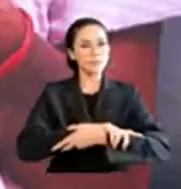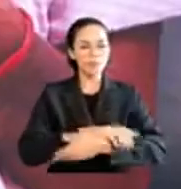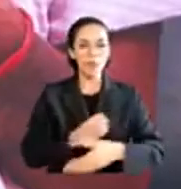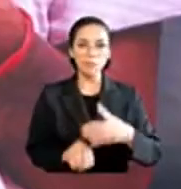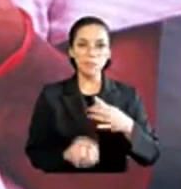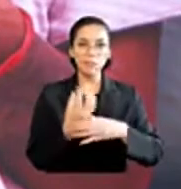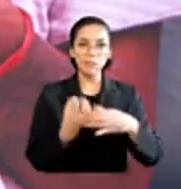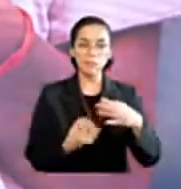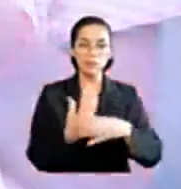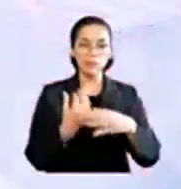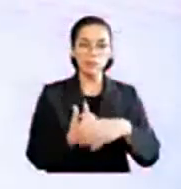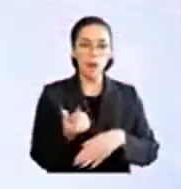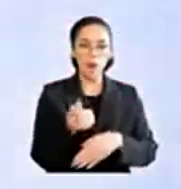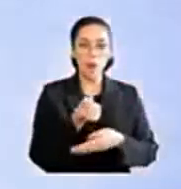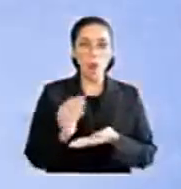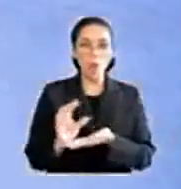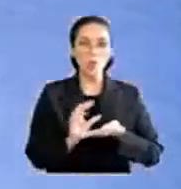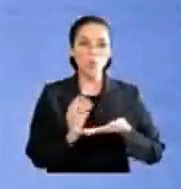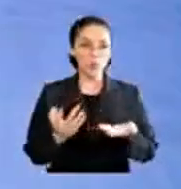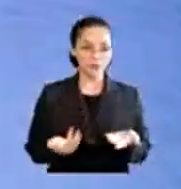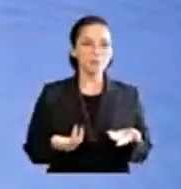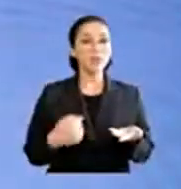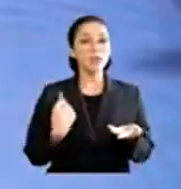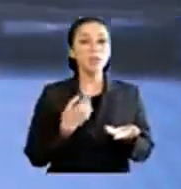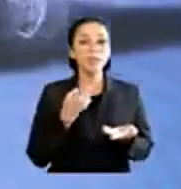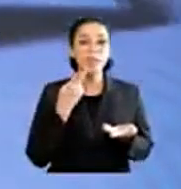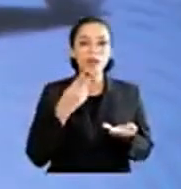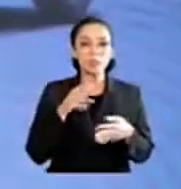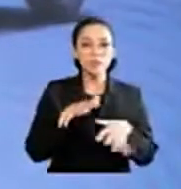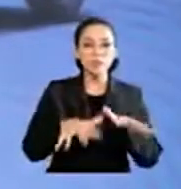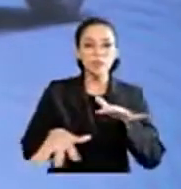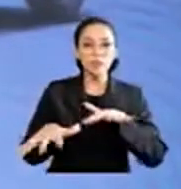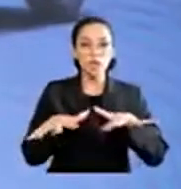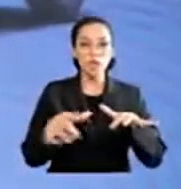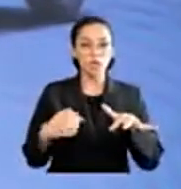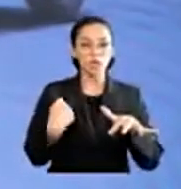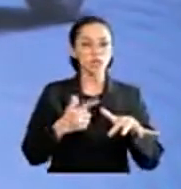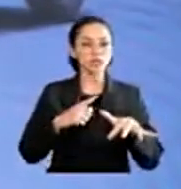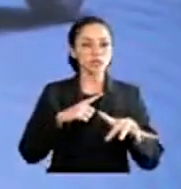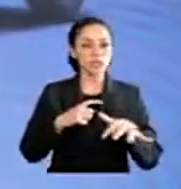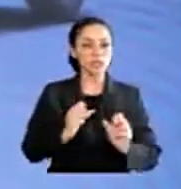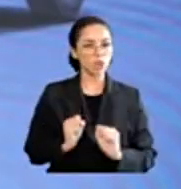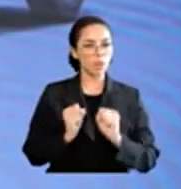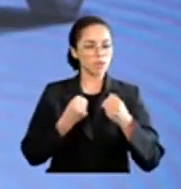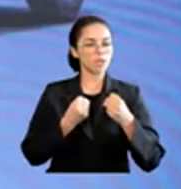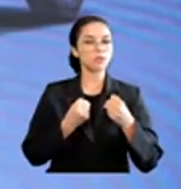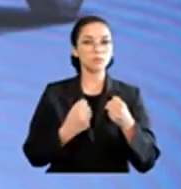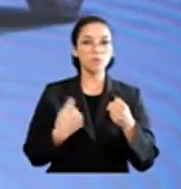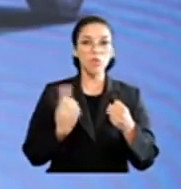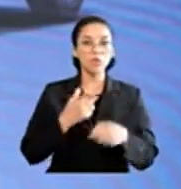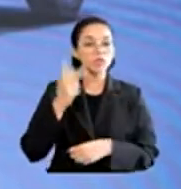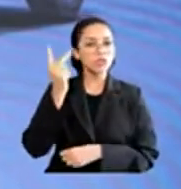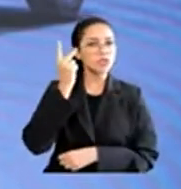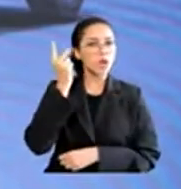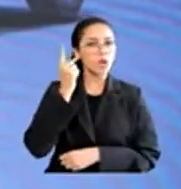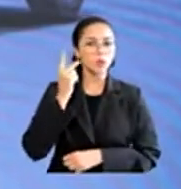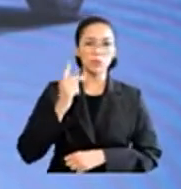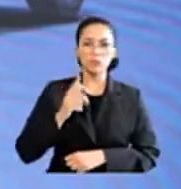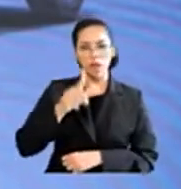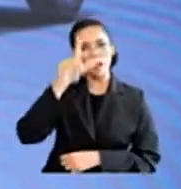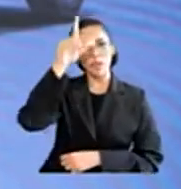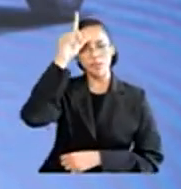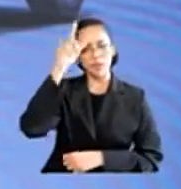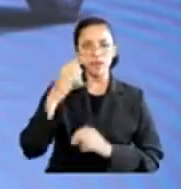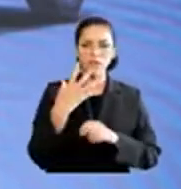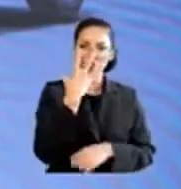de um território em que temos amplo domínio. Nosso histórico de liderança nesse segmento de vans é uma